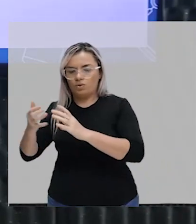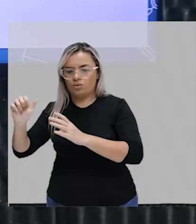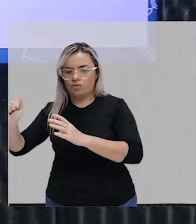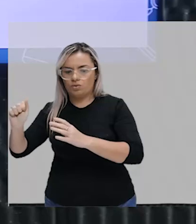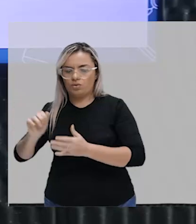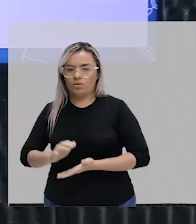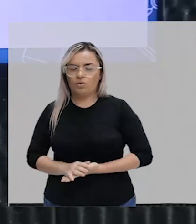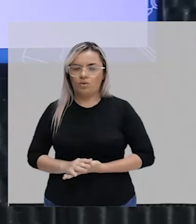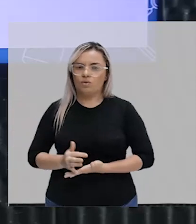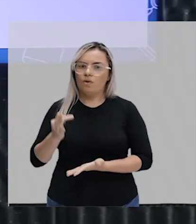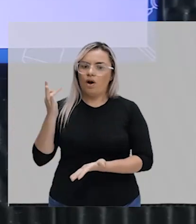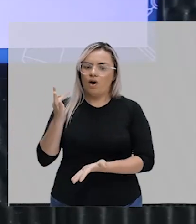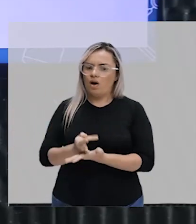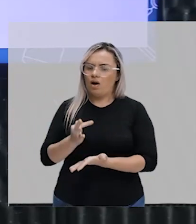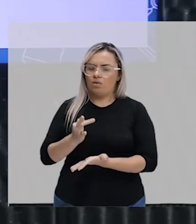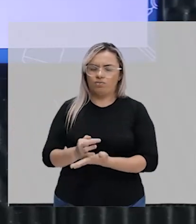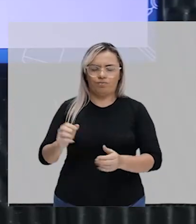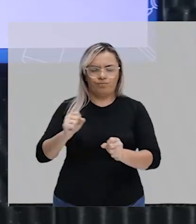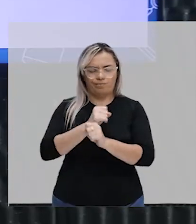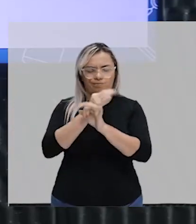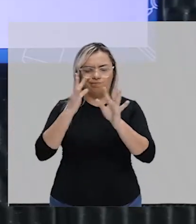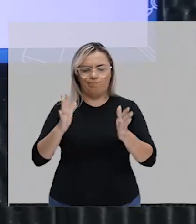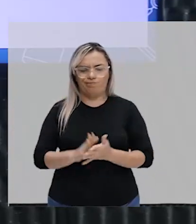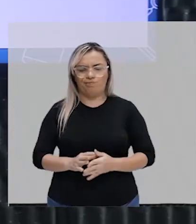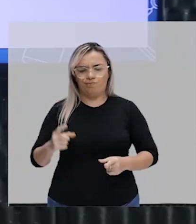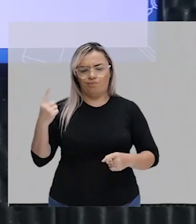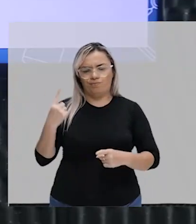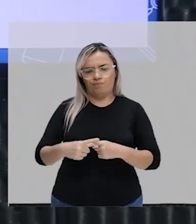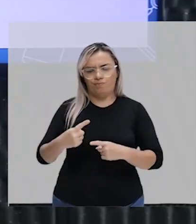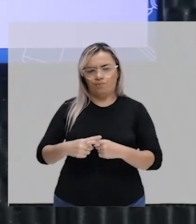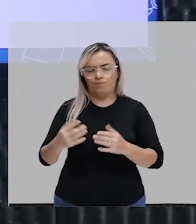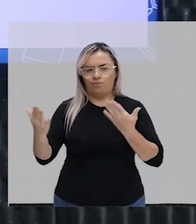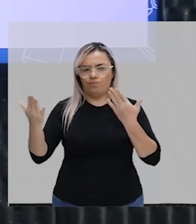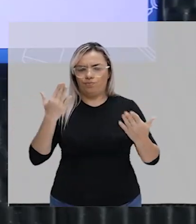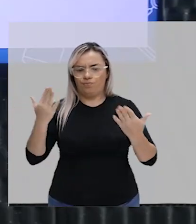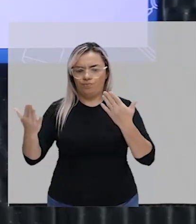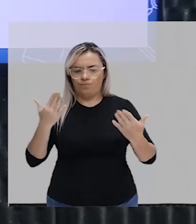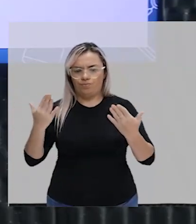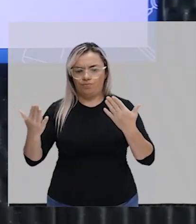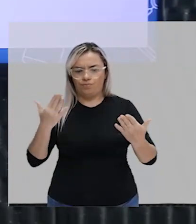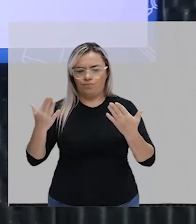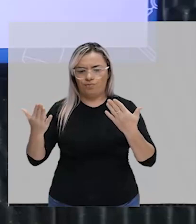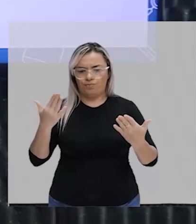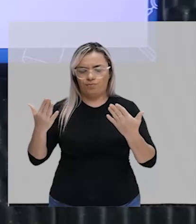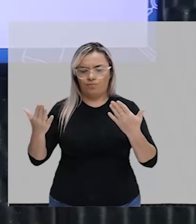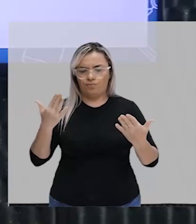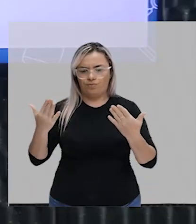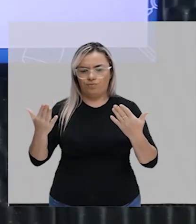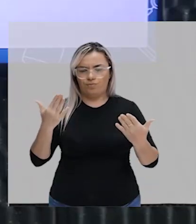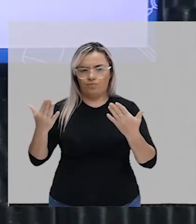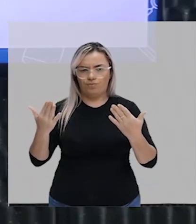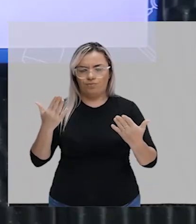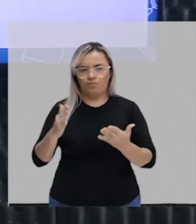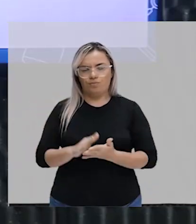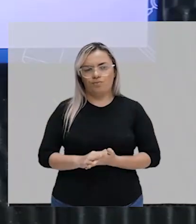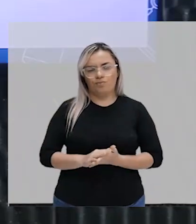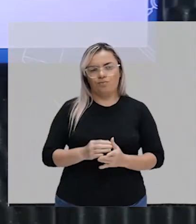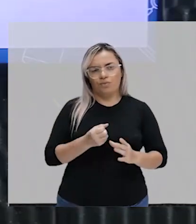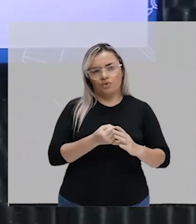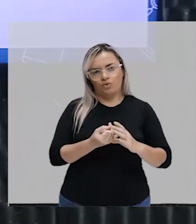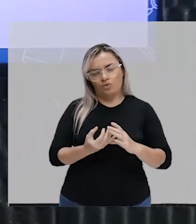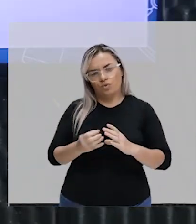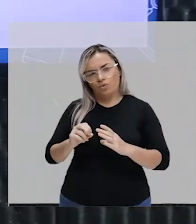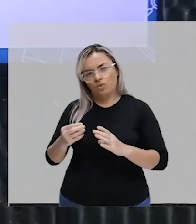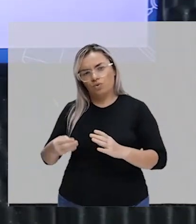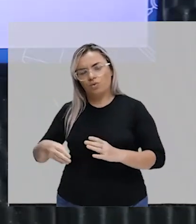aí? Claro que isso é falso. Por quê? Porque quando eu comparo conjunto, ou conjunto e subconjunto, eu não vou